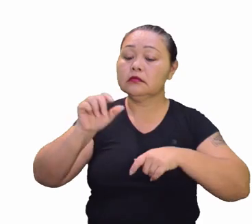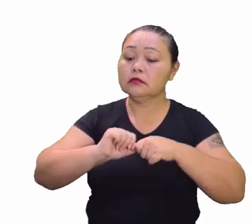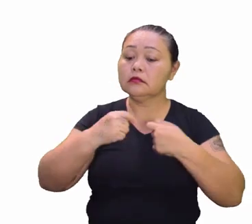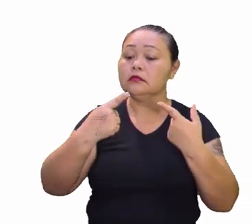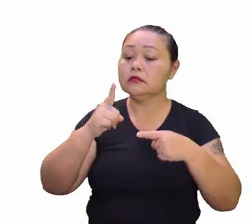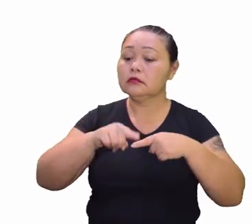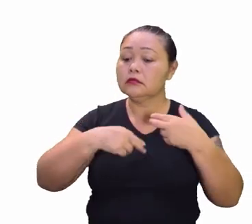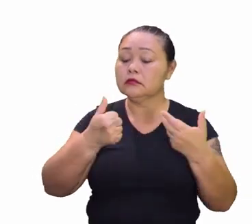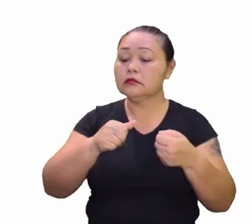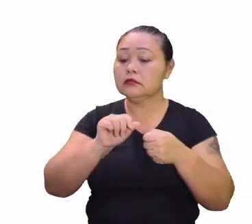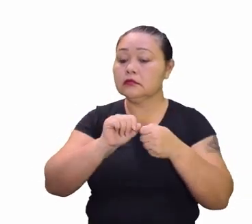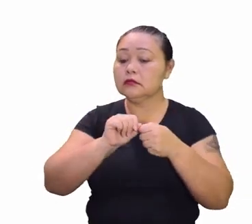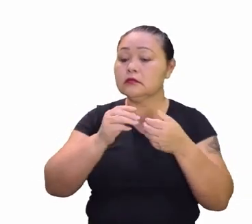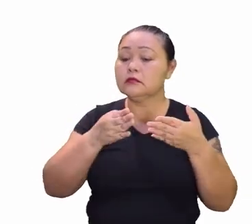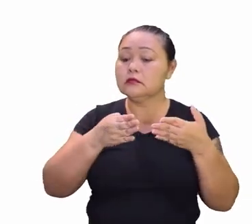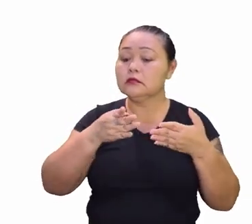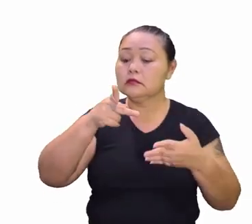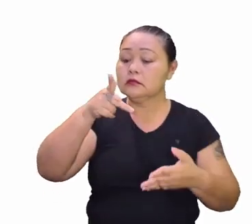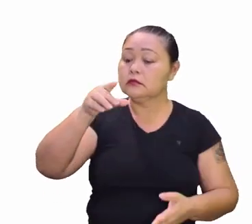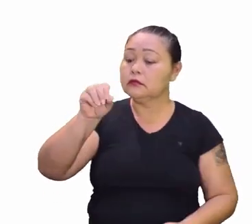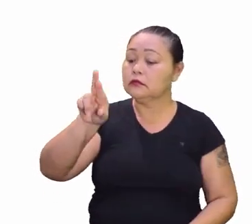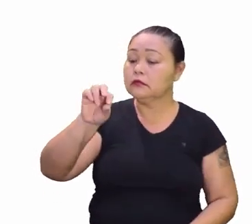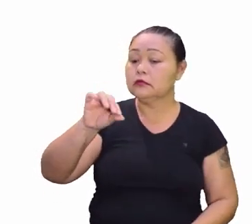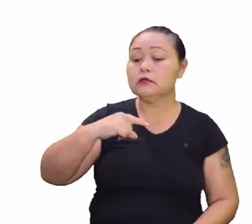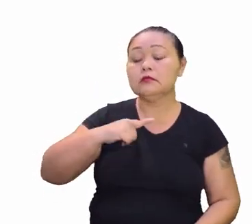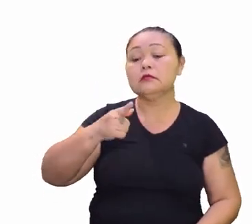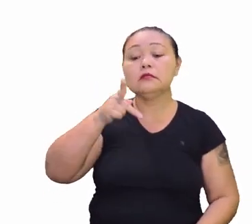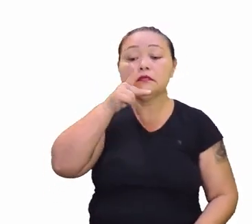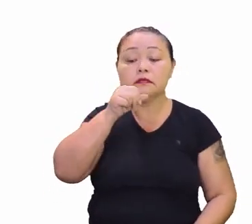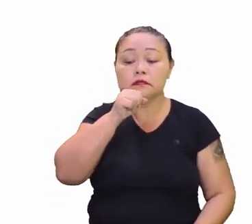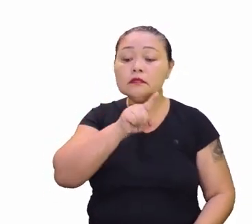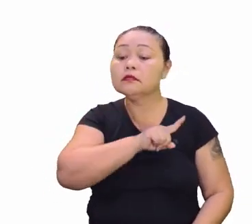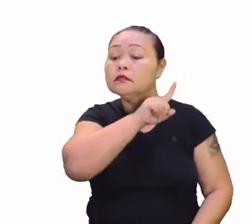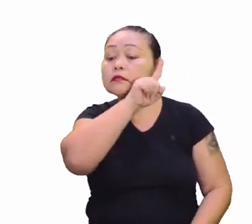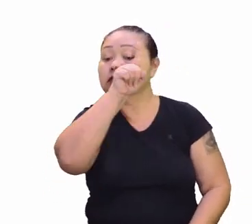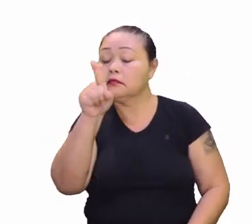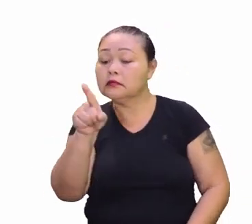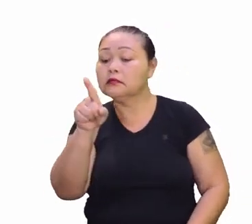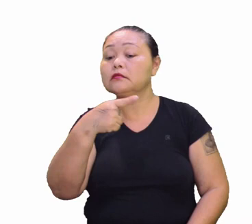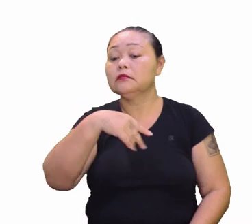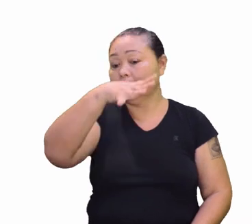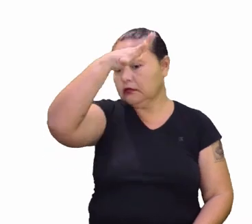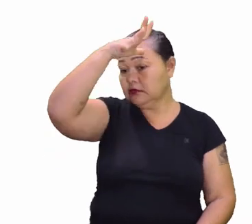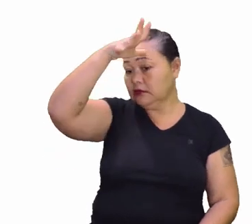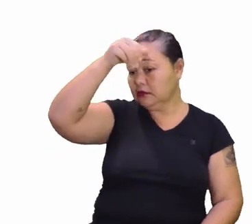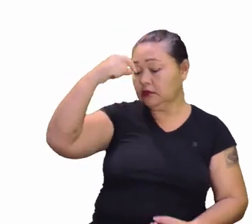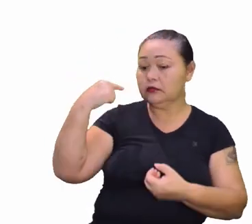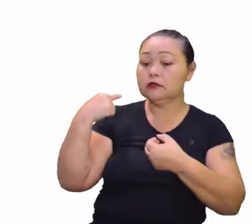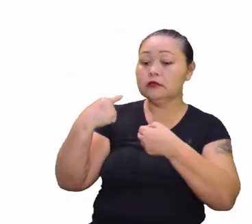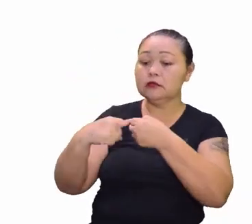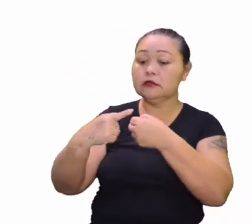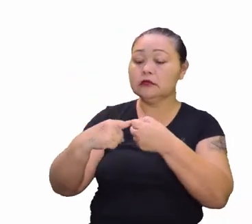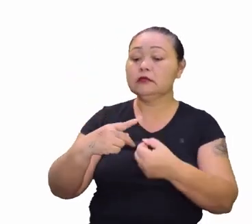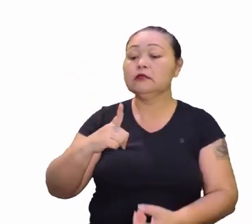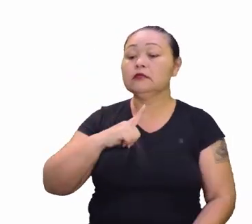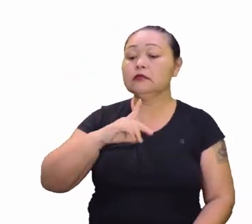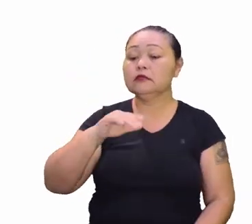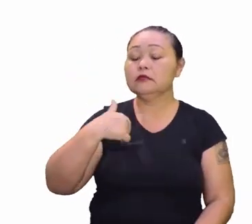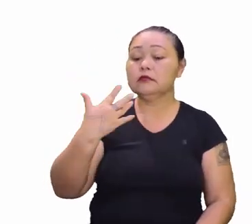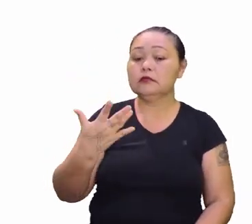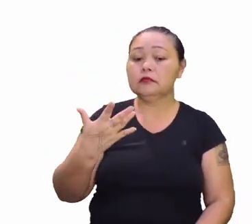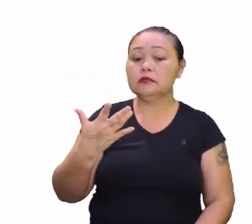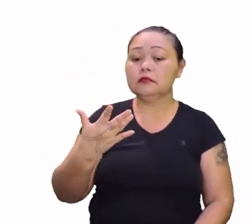agrícolas, qual é o destino do porto de Porto Velho? Vai lá para Itacoatiara, né? Exatamente. Quando a gente fala aí, é a